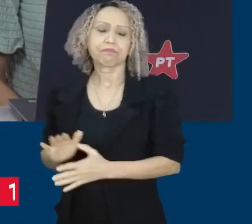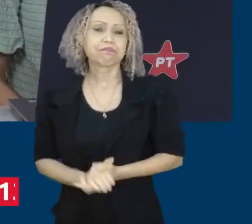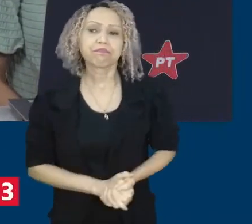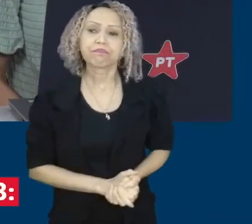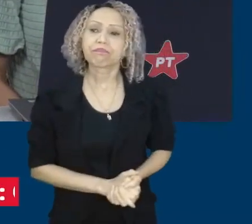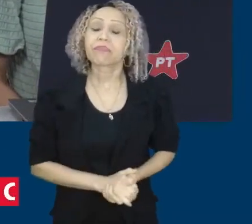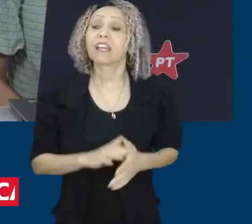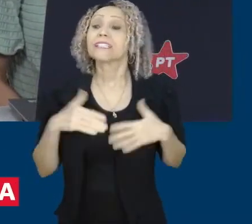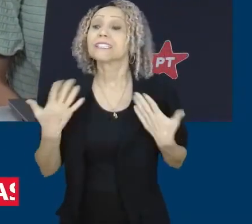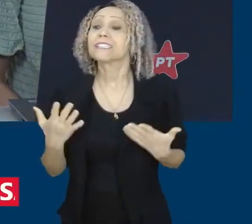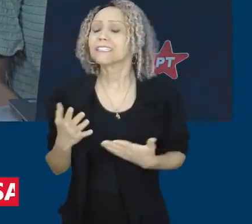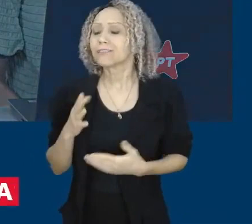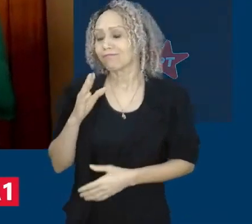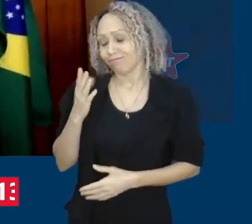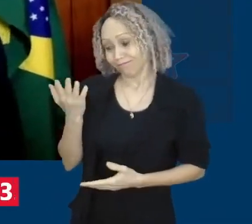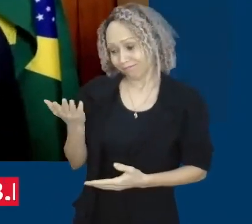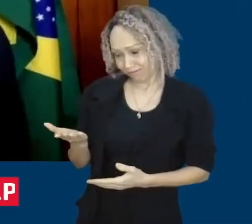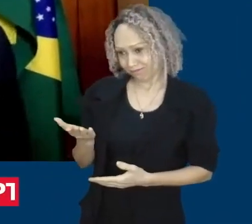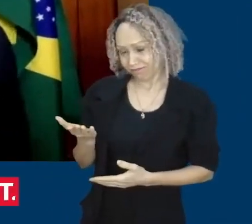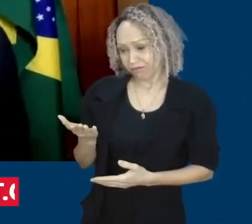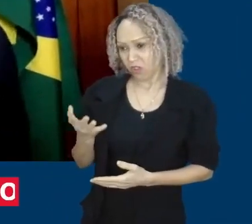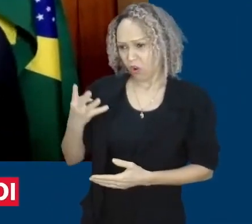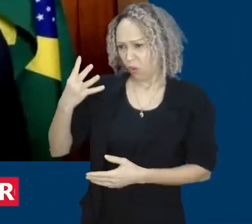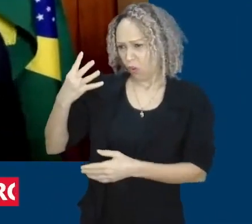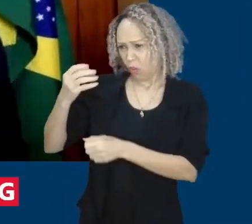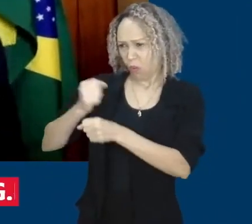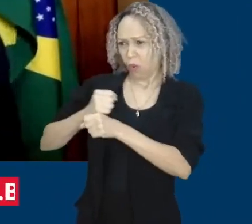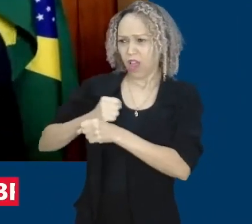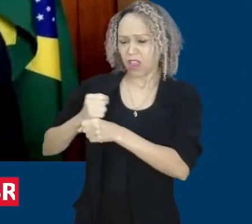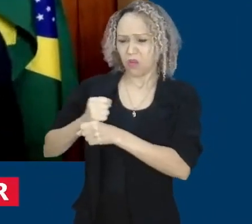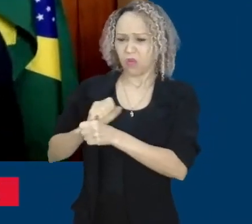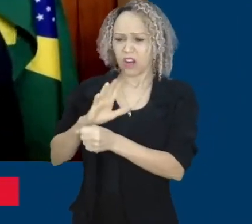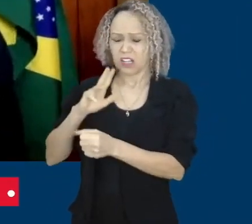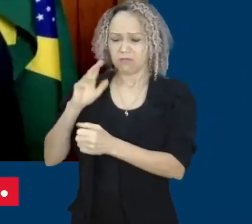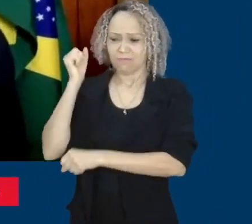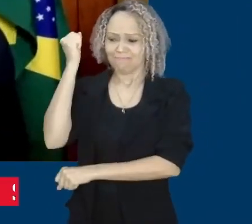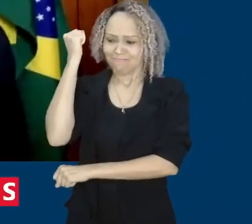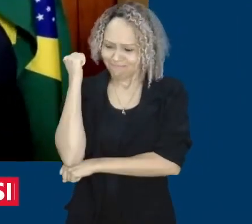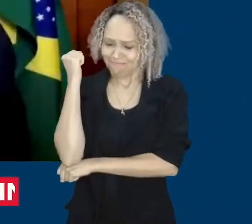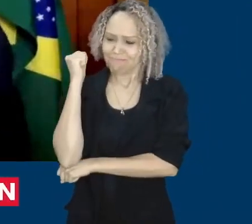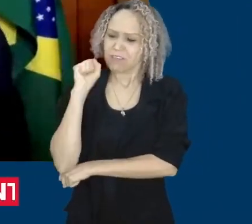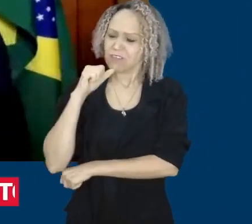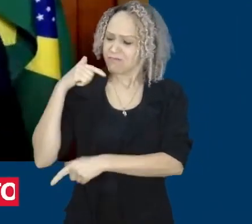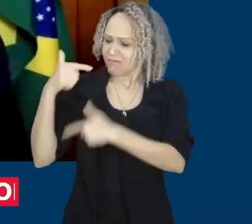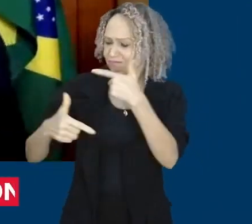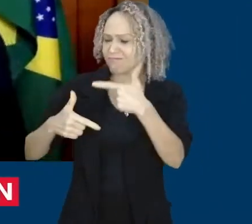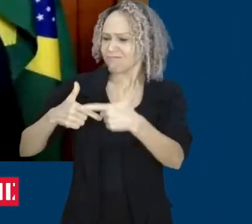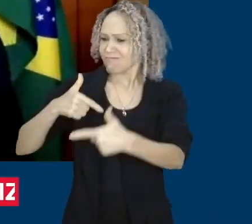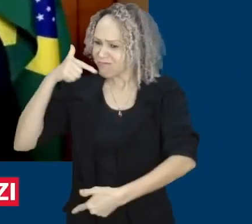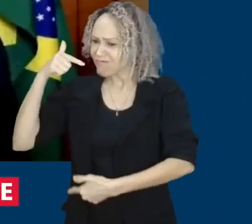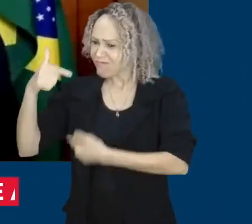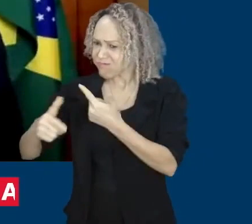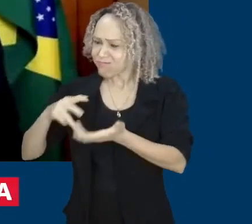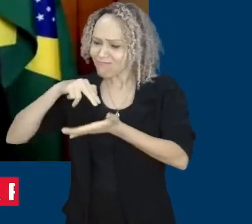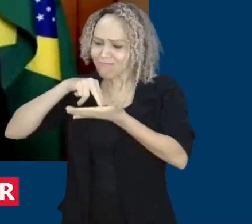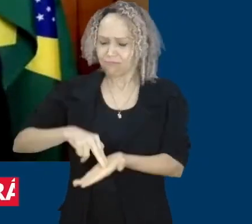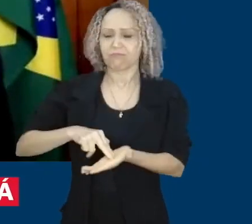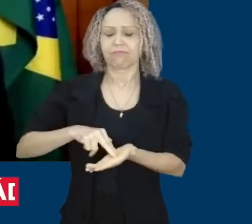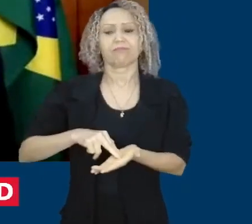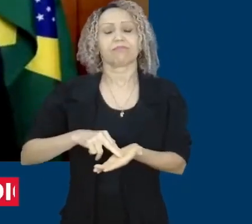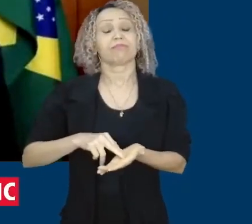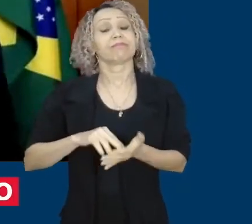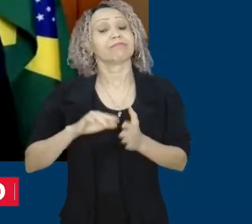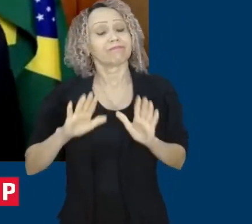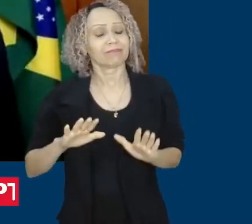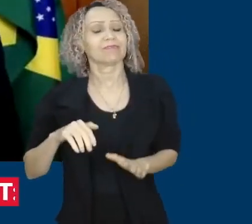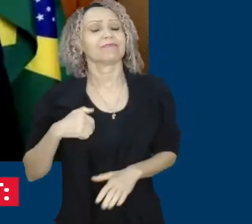foram 4 anos, né, de muita resistência. E acredito que a nossa bancada